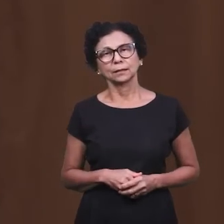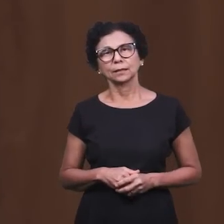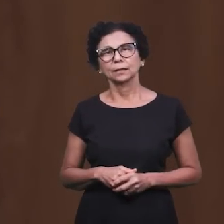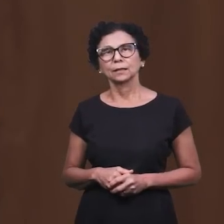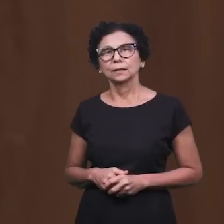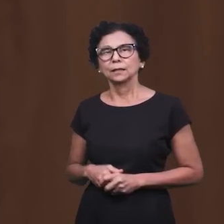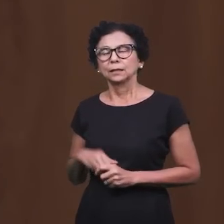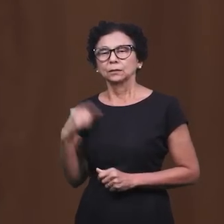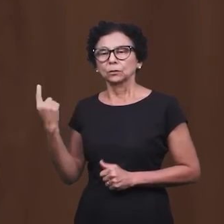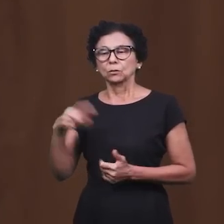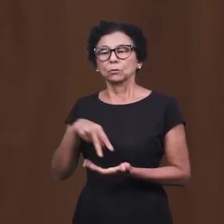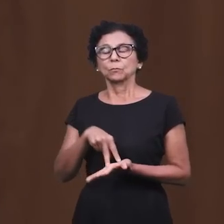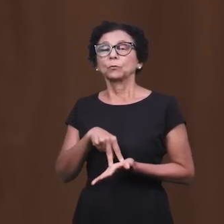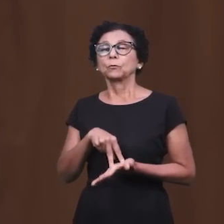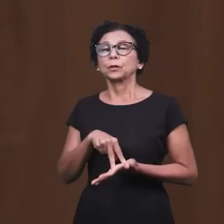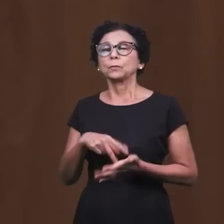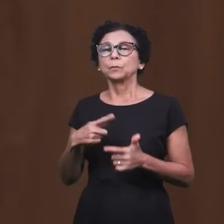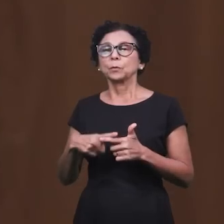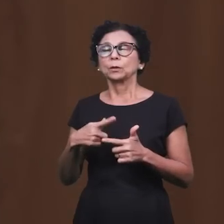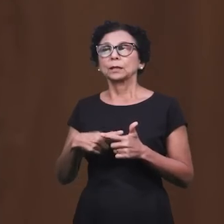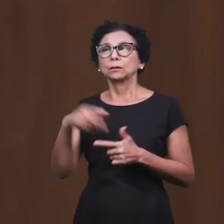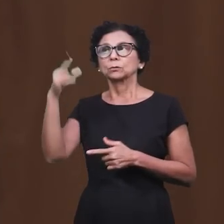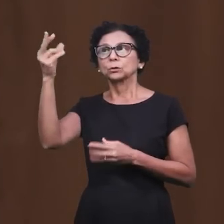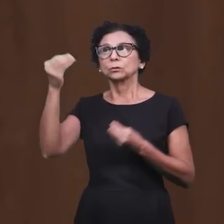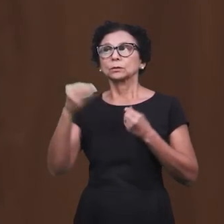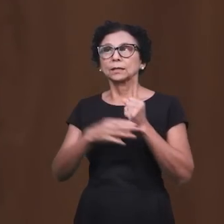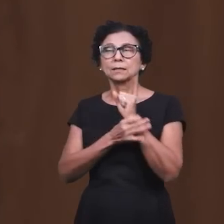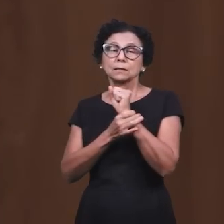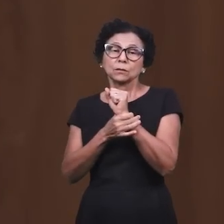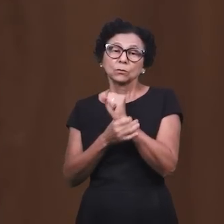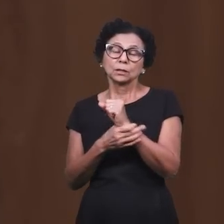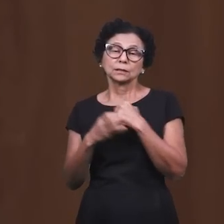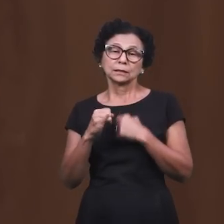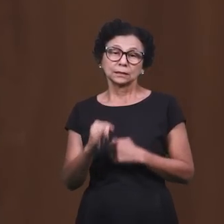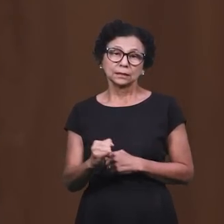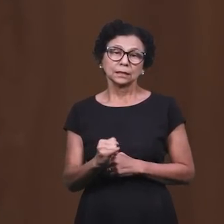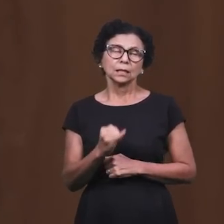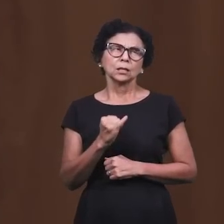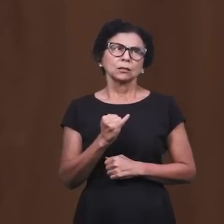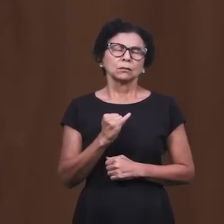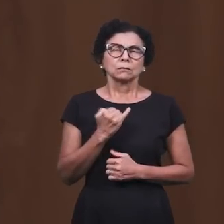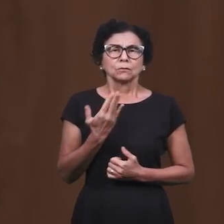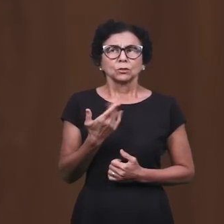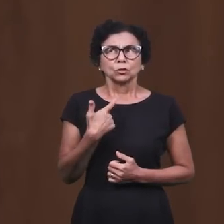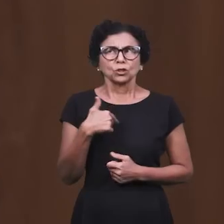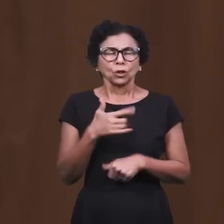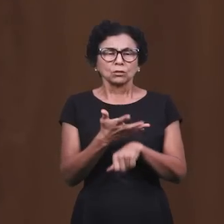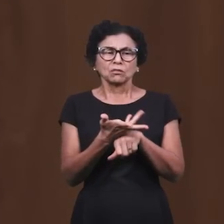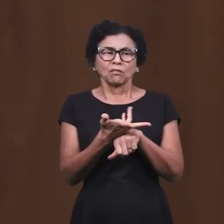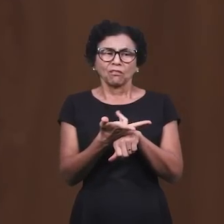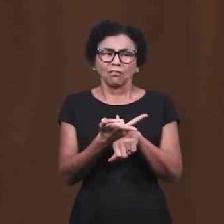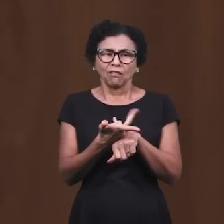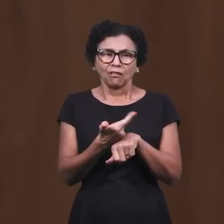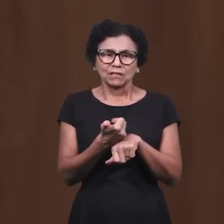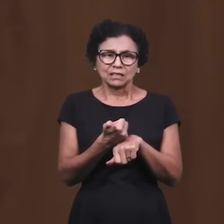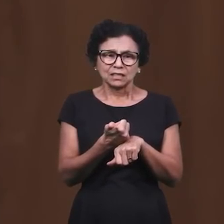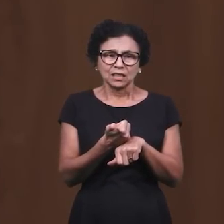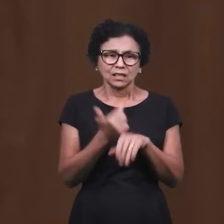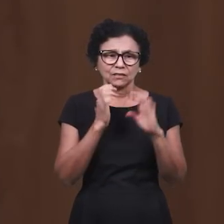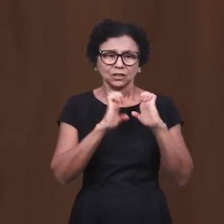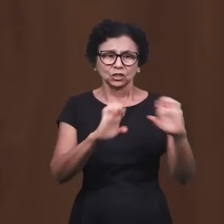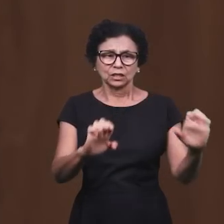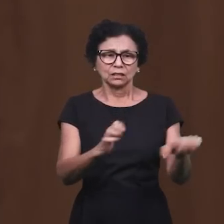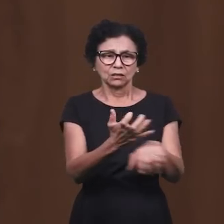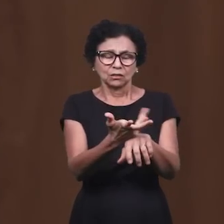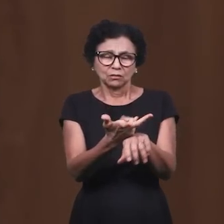está nisso, né? Naquilo que Deus está nos dando, né? Porque se nós formos com os nossos argumentos, como o pastor Guilherme mesmo disse, as crianças ali em sala de aula, nós vamos